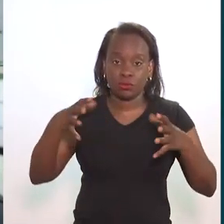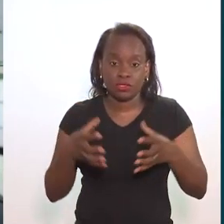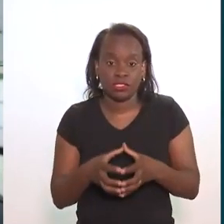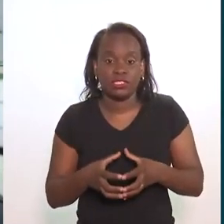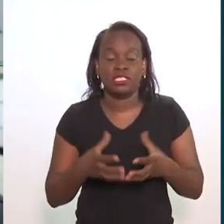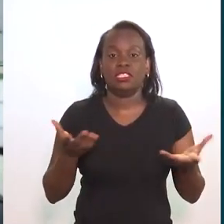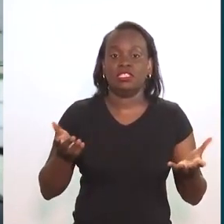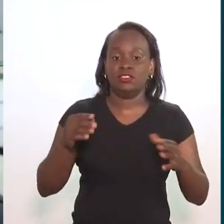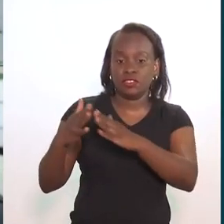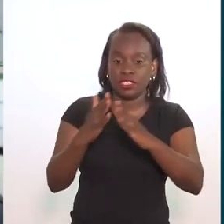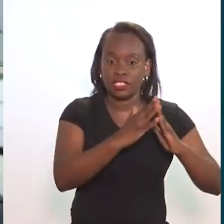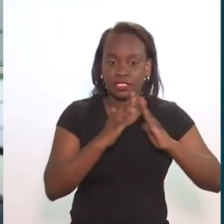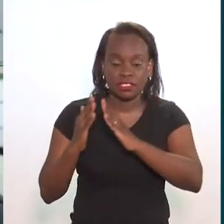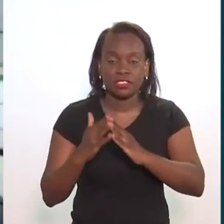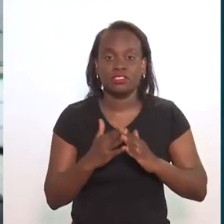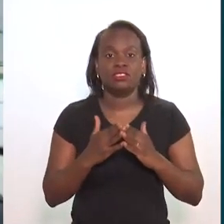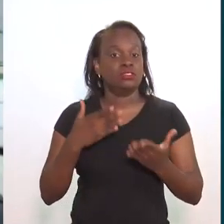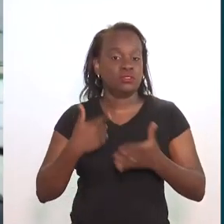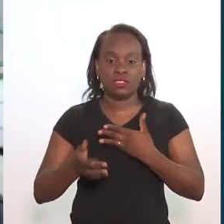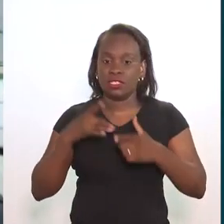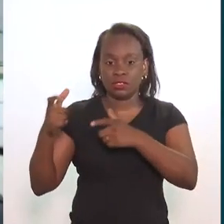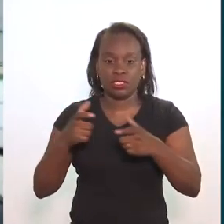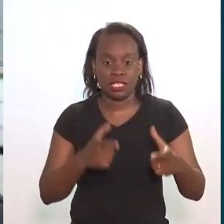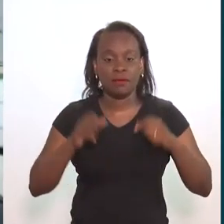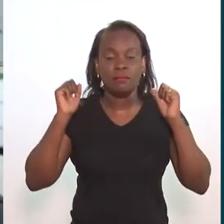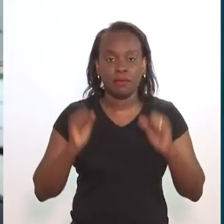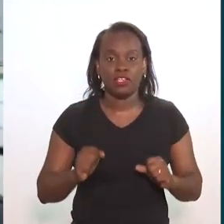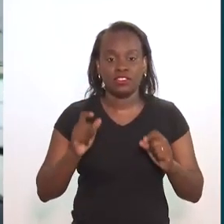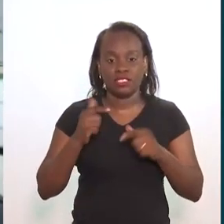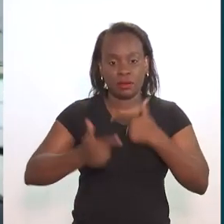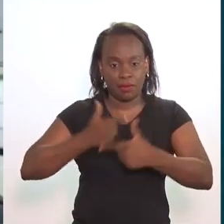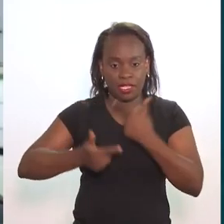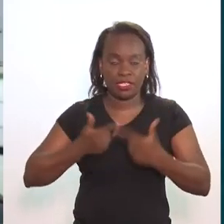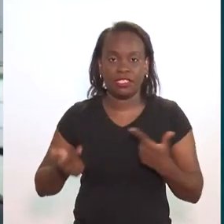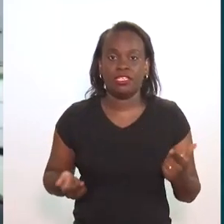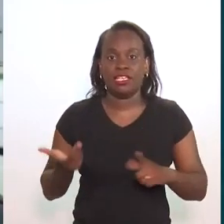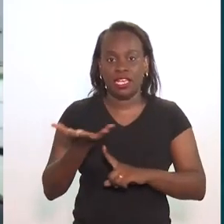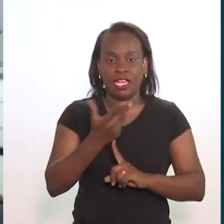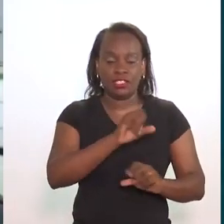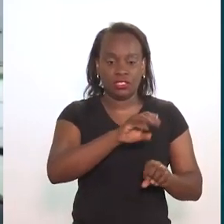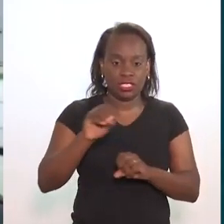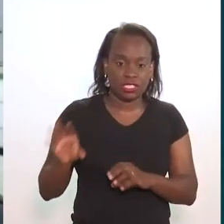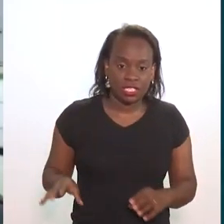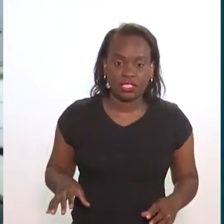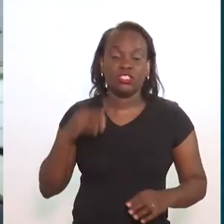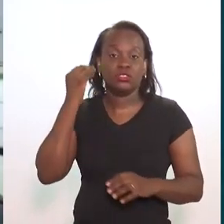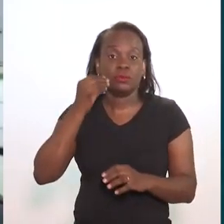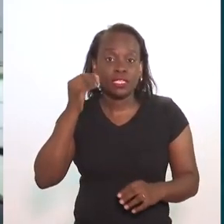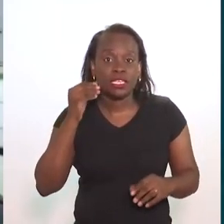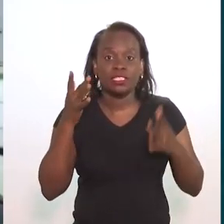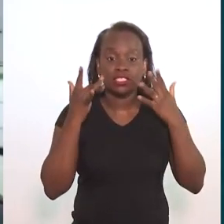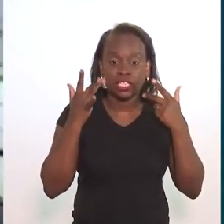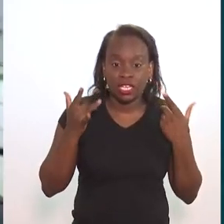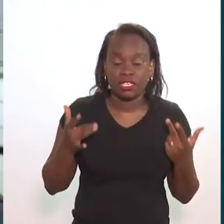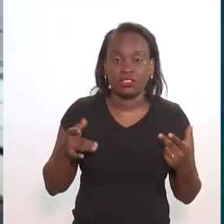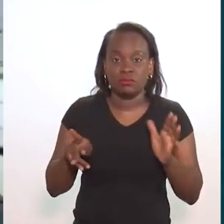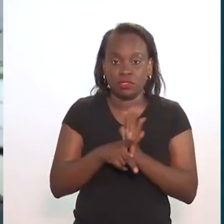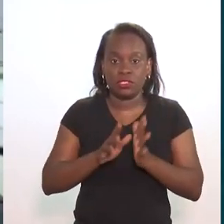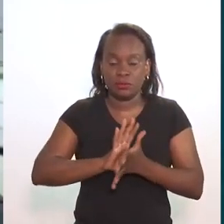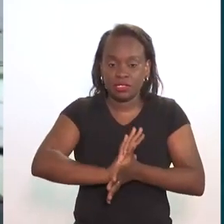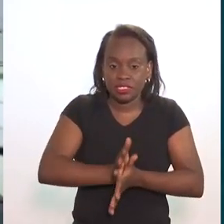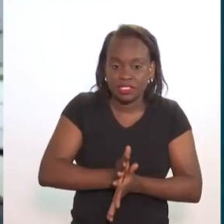sua comunidade, né, com seus vizinhos, enfim, em qualquer lugar você pode estar trabalhando a arte-educação. A experiência do